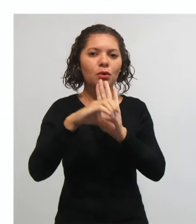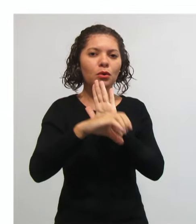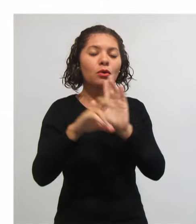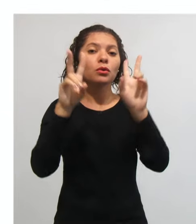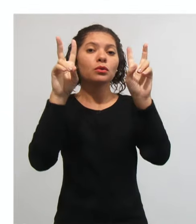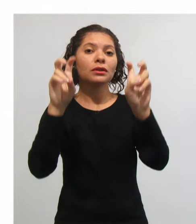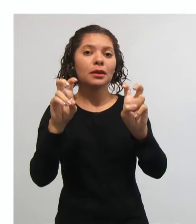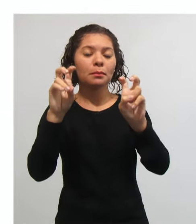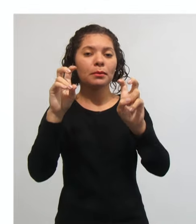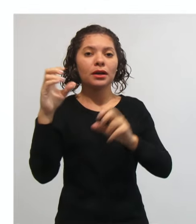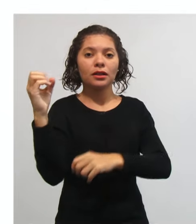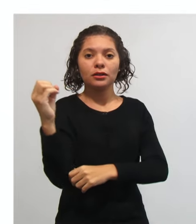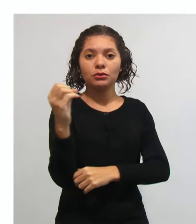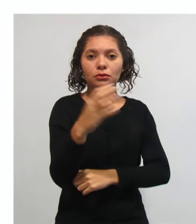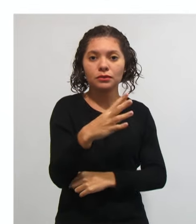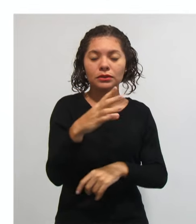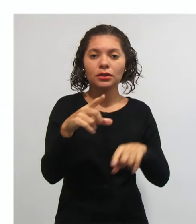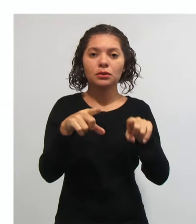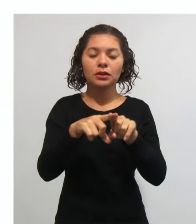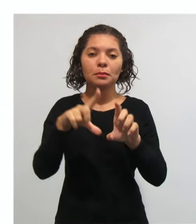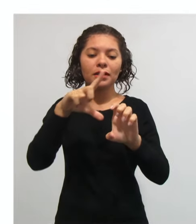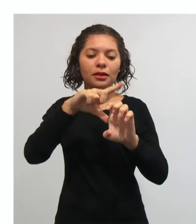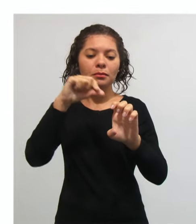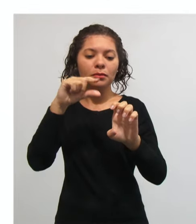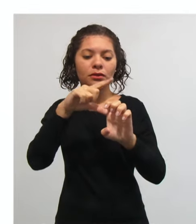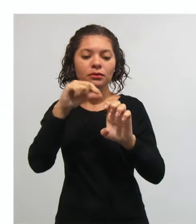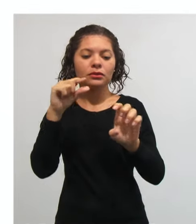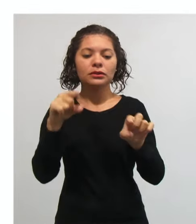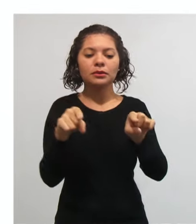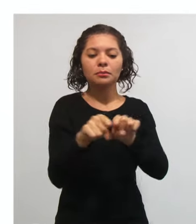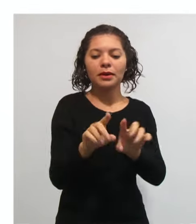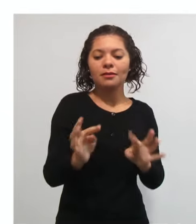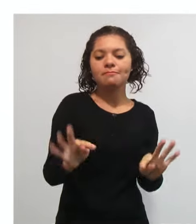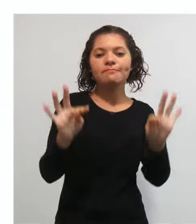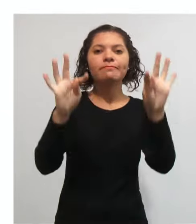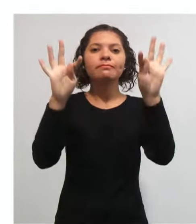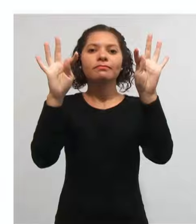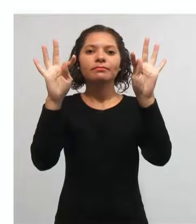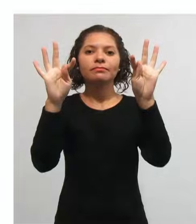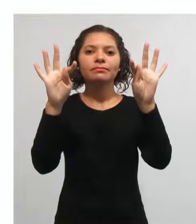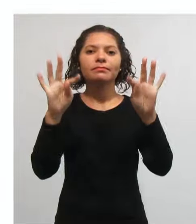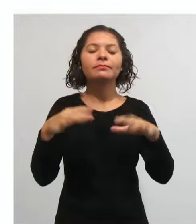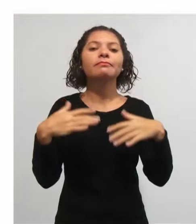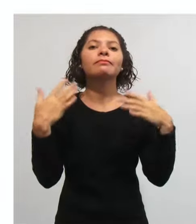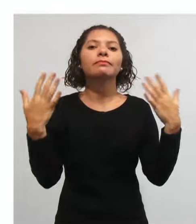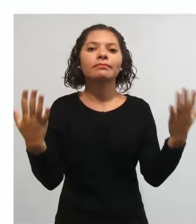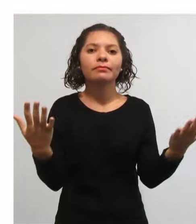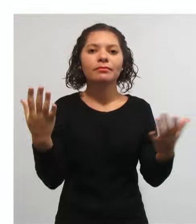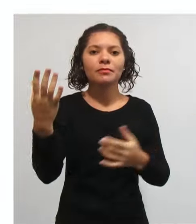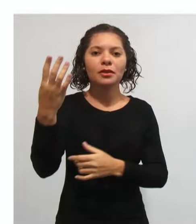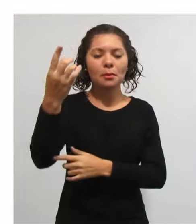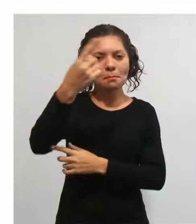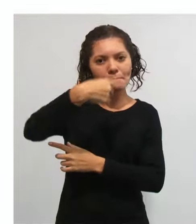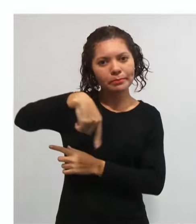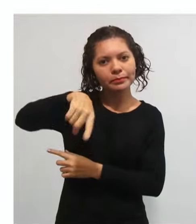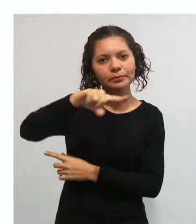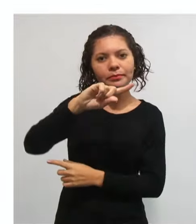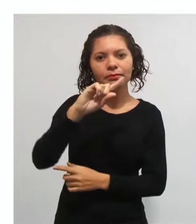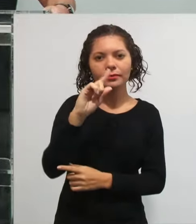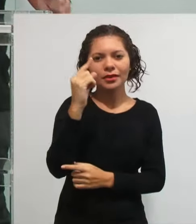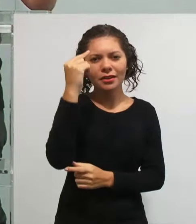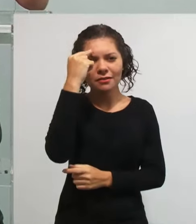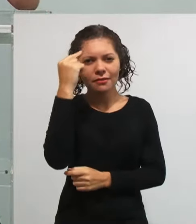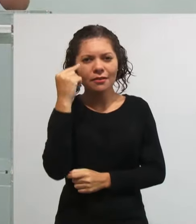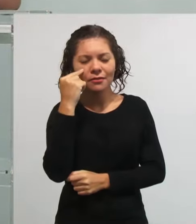inovação empreender ismo e tecnologia e para que a gente possa entrar dentro desse conteúdo nós